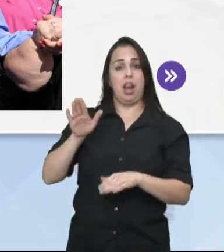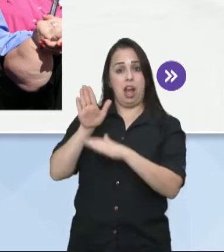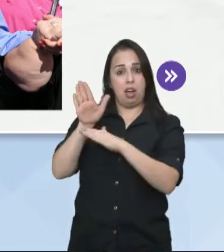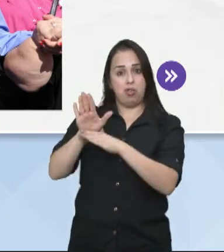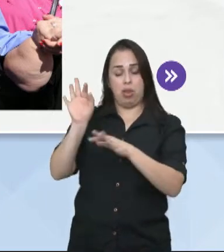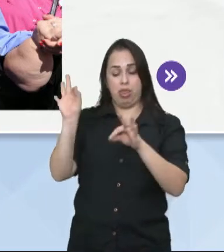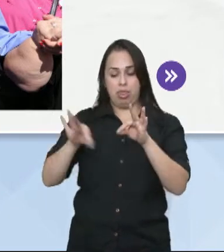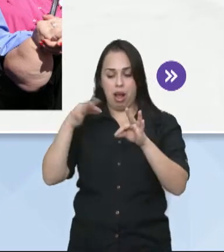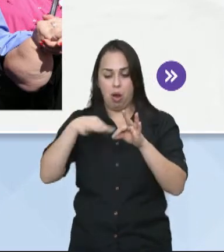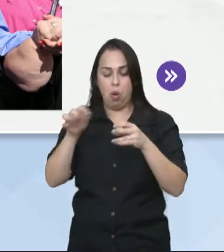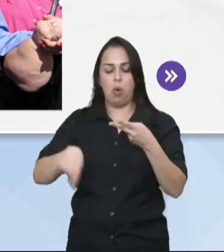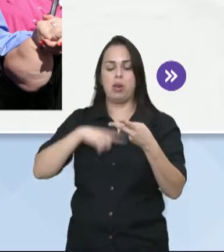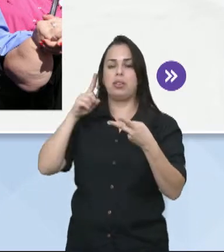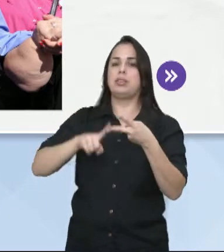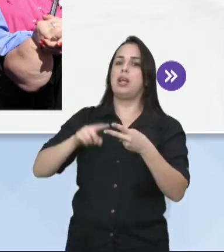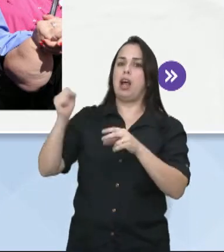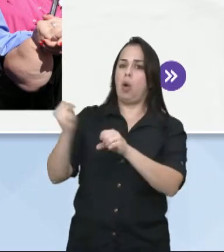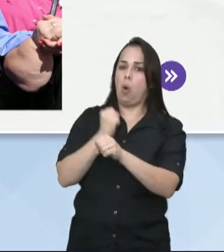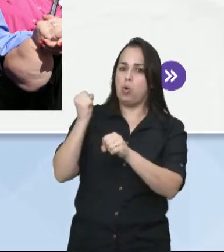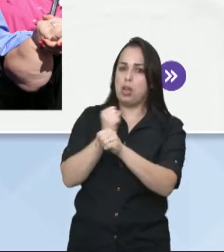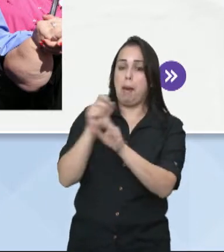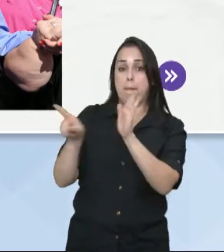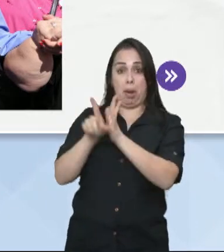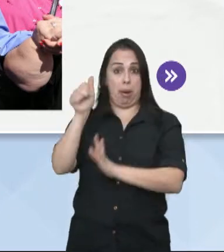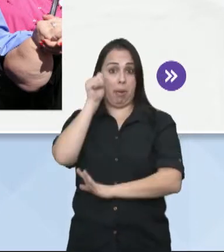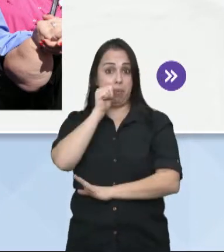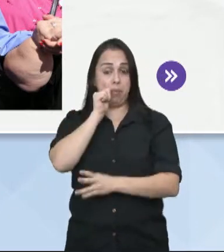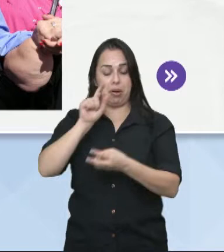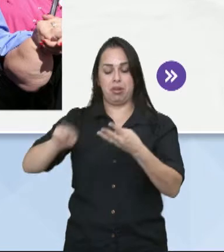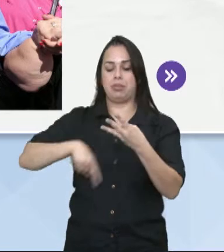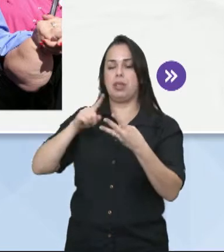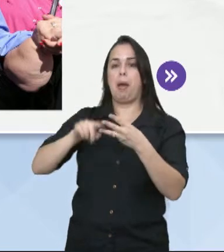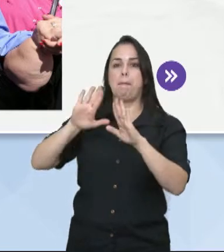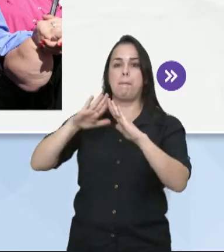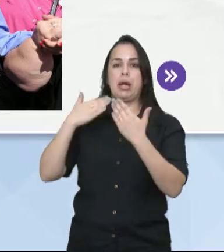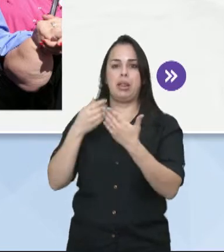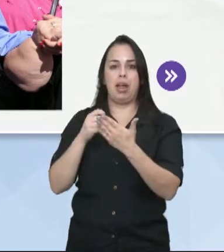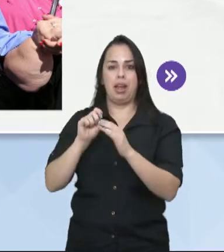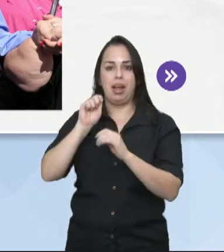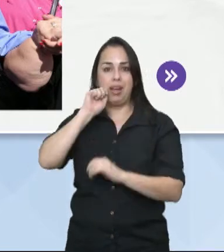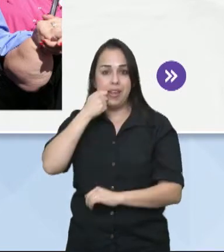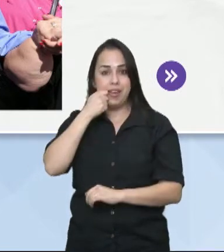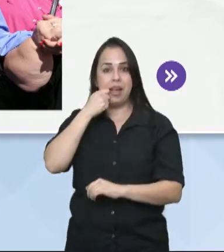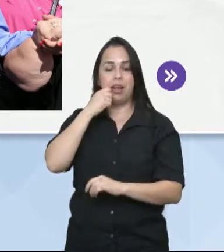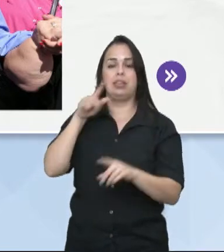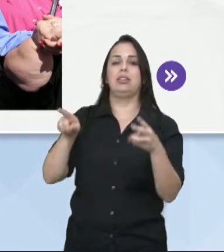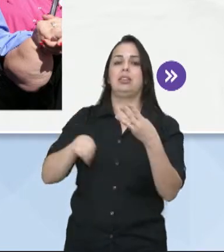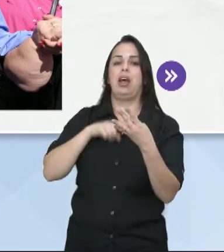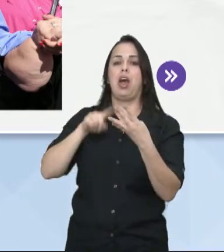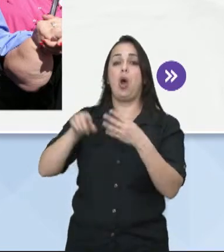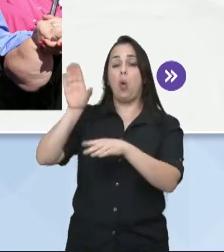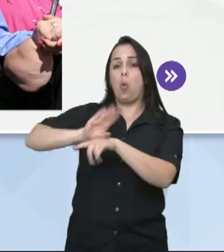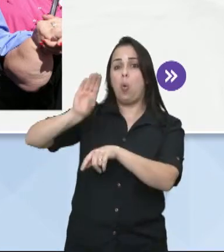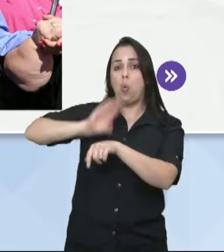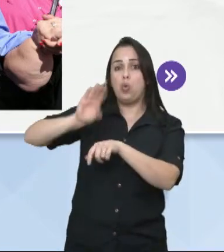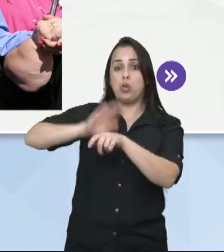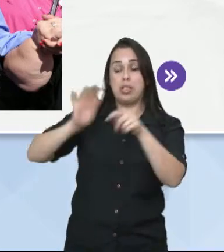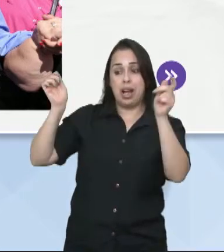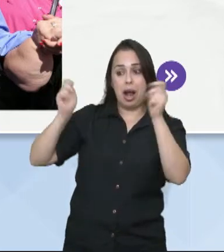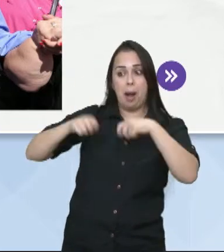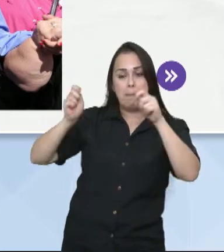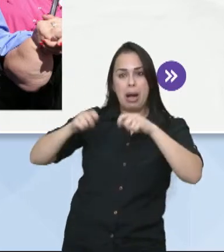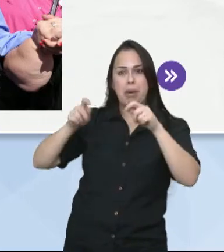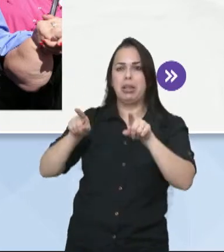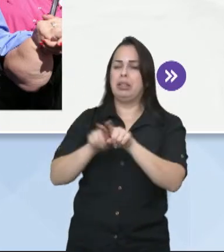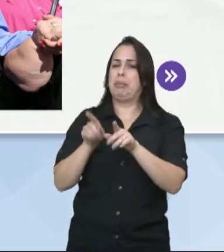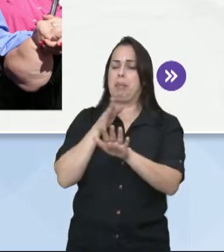de construção civil para as mulheres, padaria artesanais, curso de capacitação e